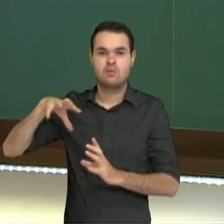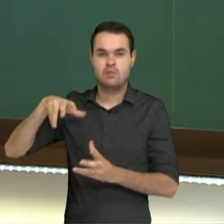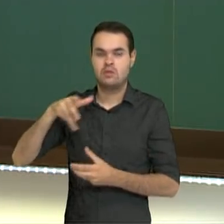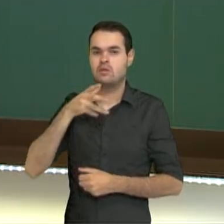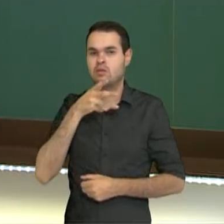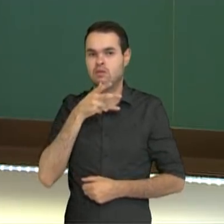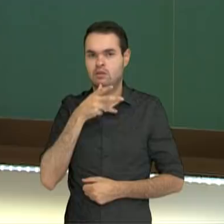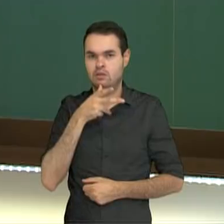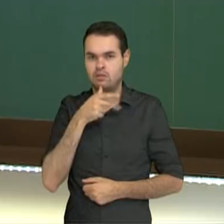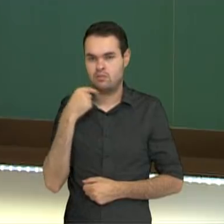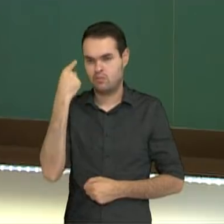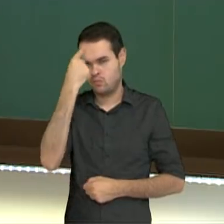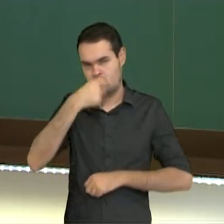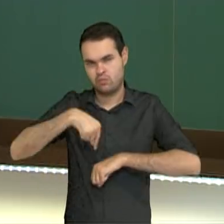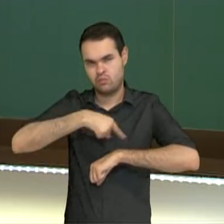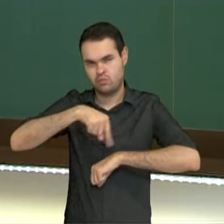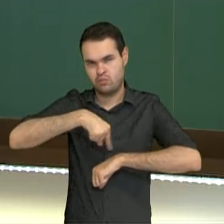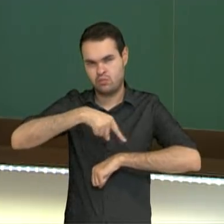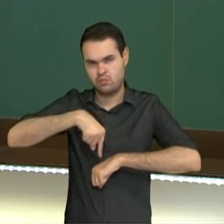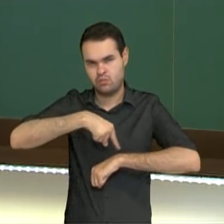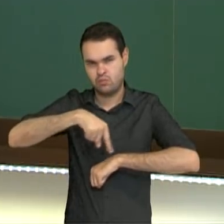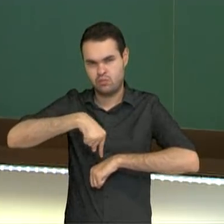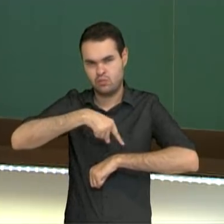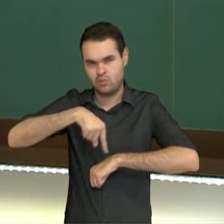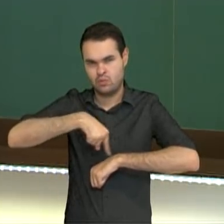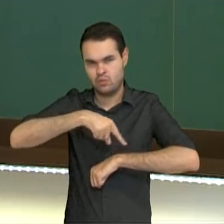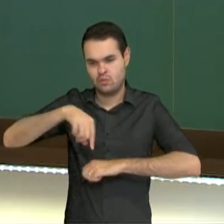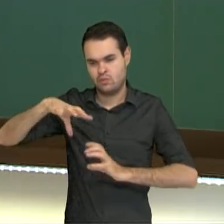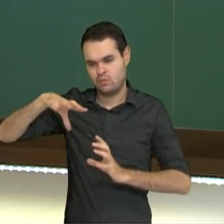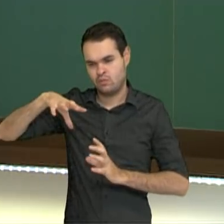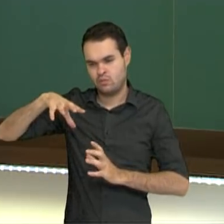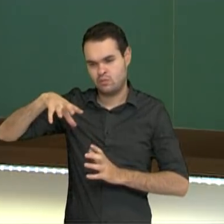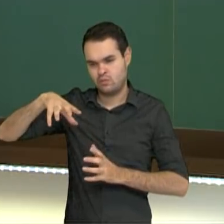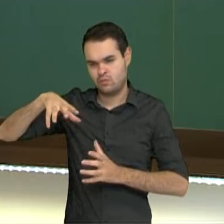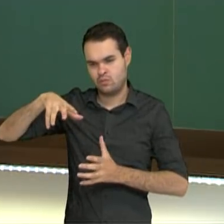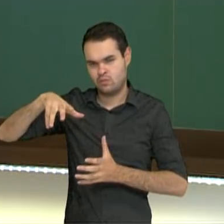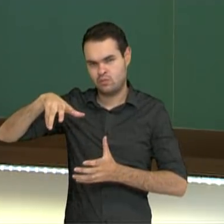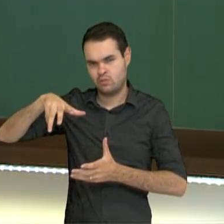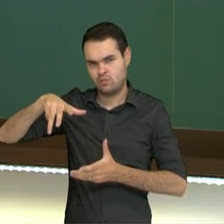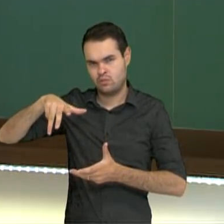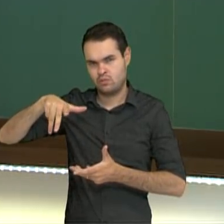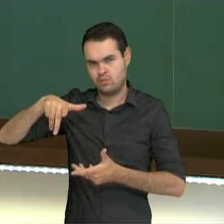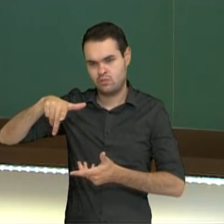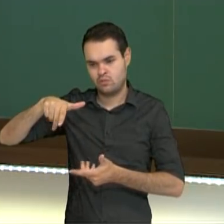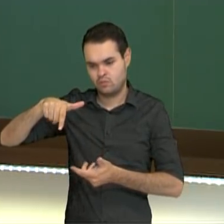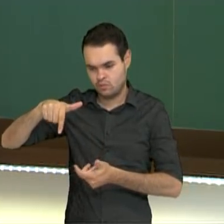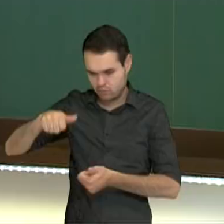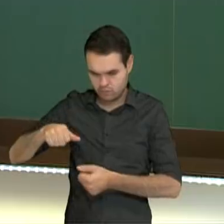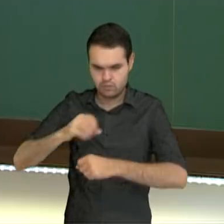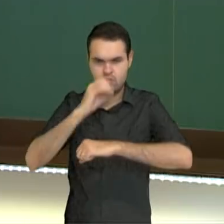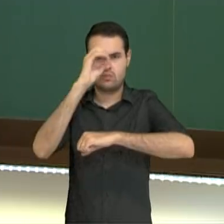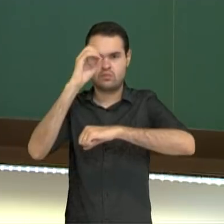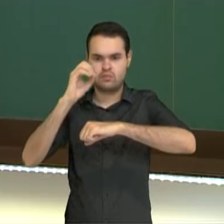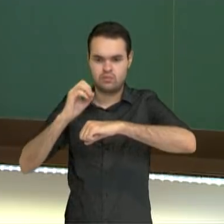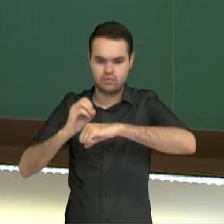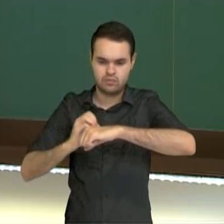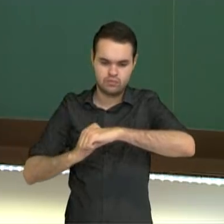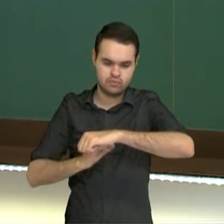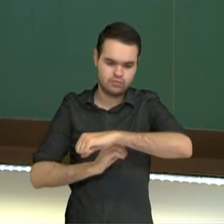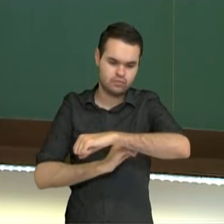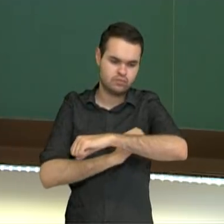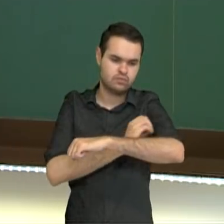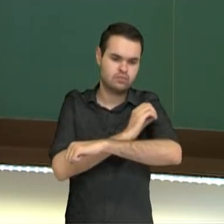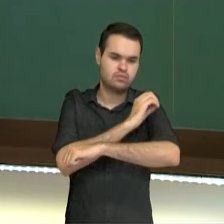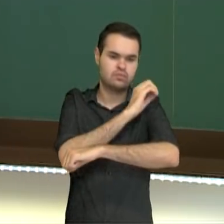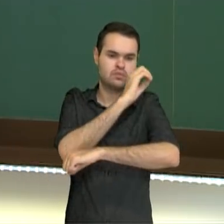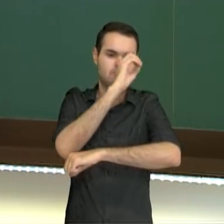volta completa, então nós estabelecemos e organizamos as atividades do nosso dia a dia. Elas estão